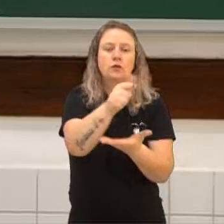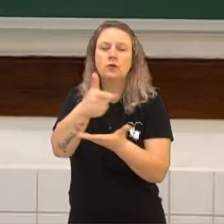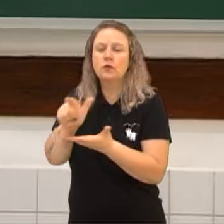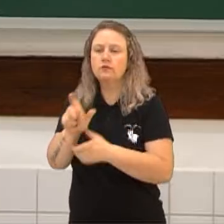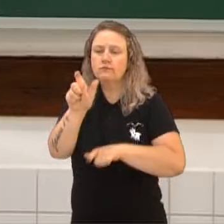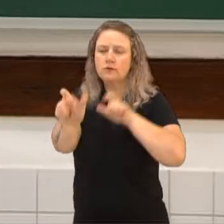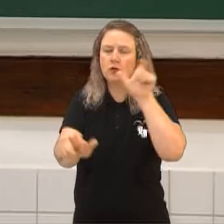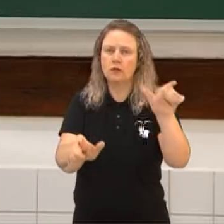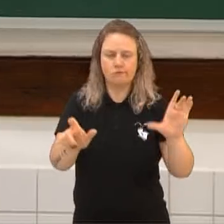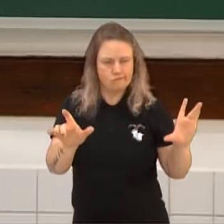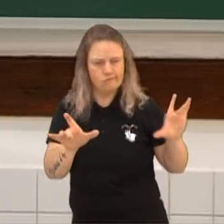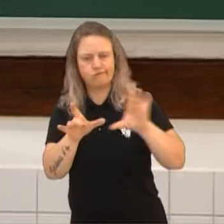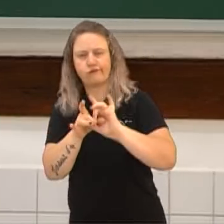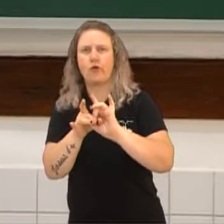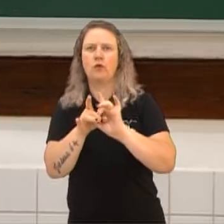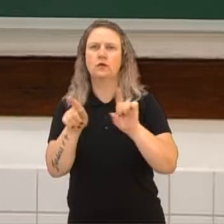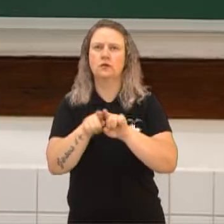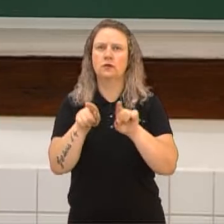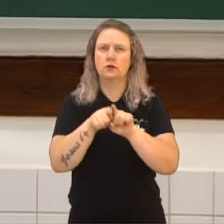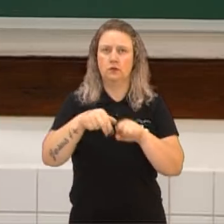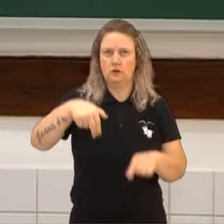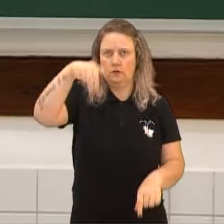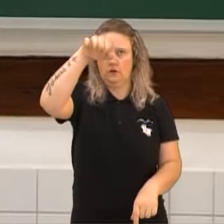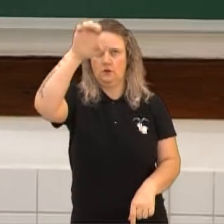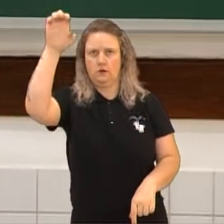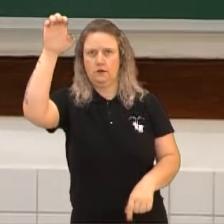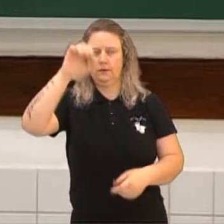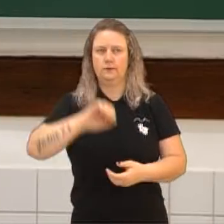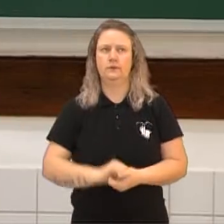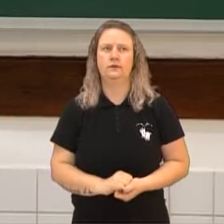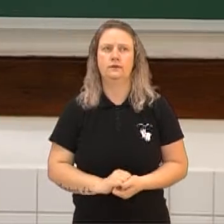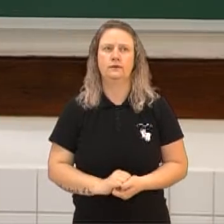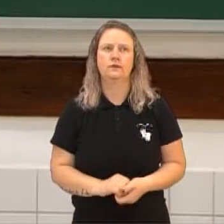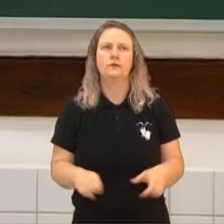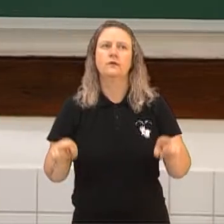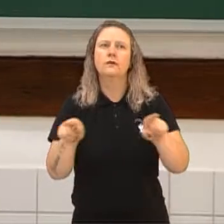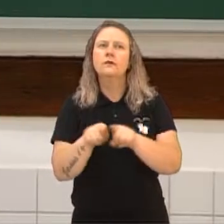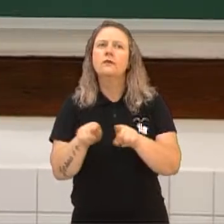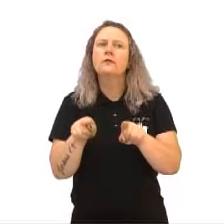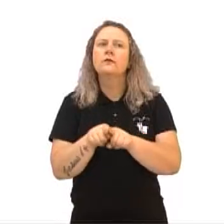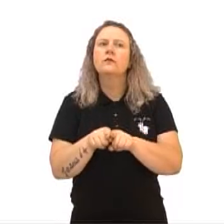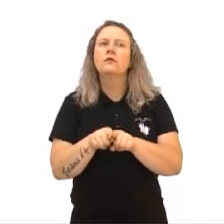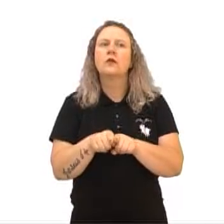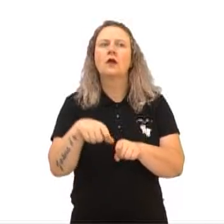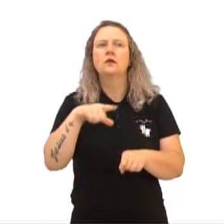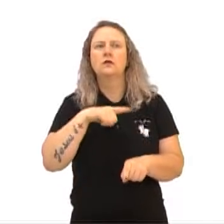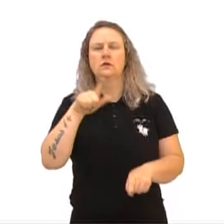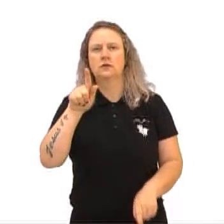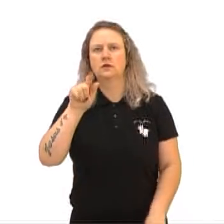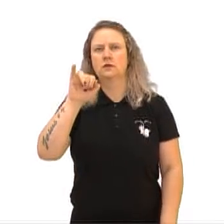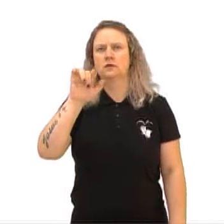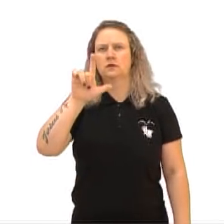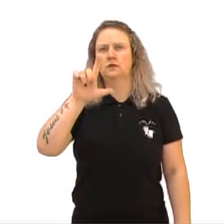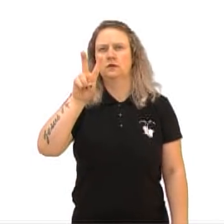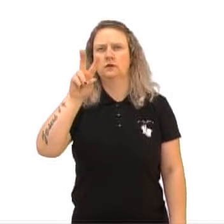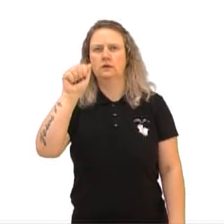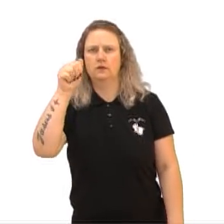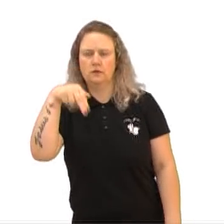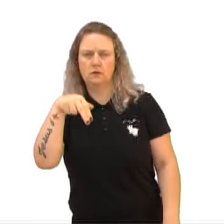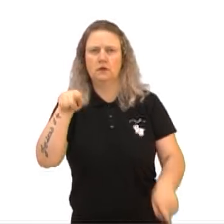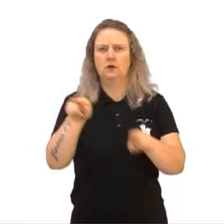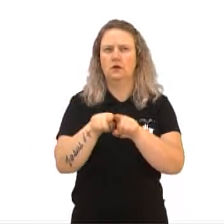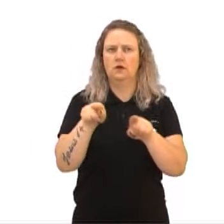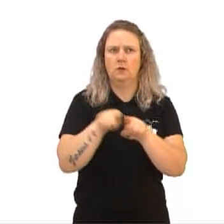nordestinos. Entre eles nós temos Gilvan Samico, além de músicos, escritores, dançarinos